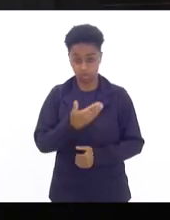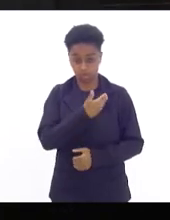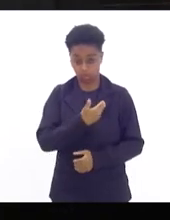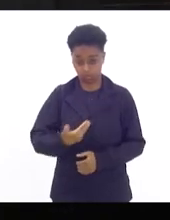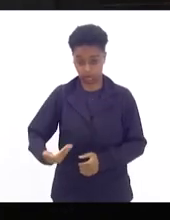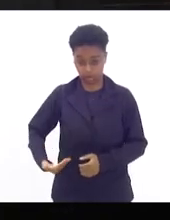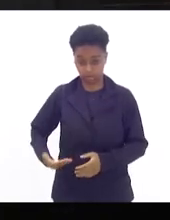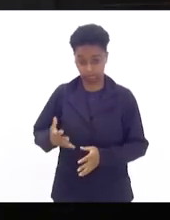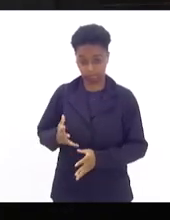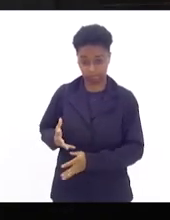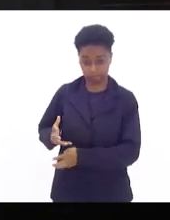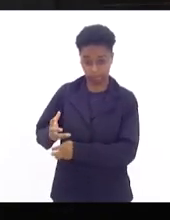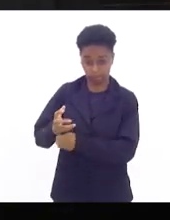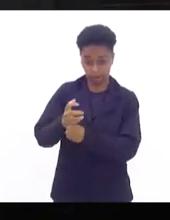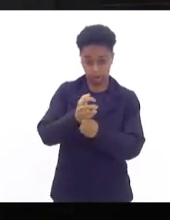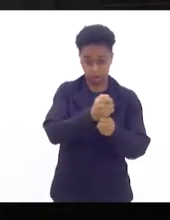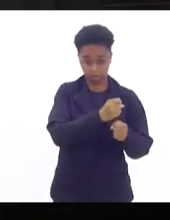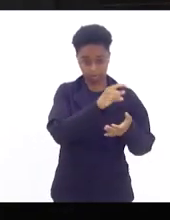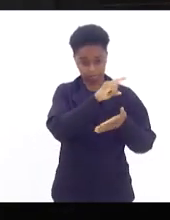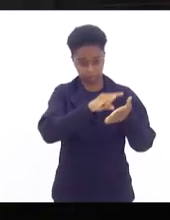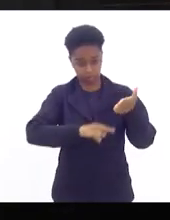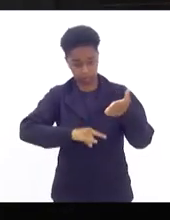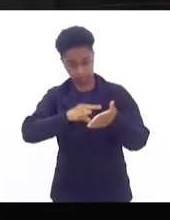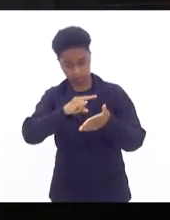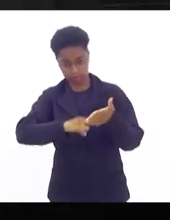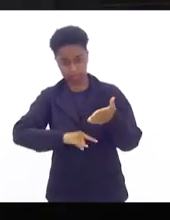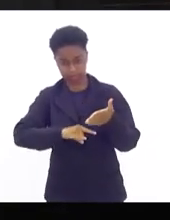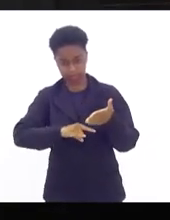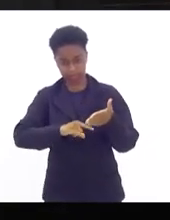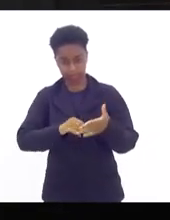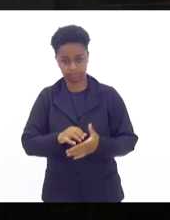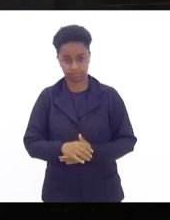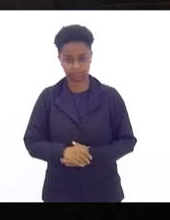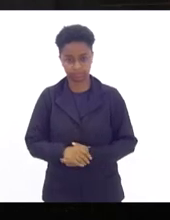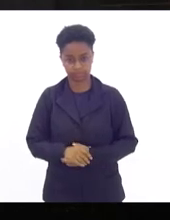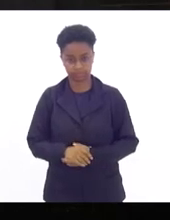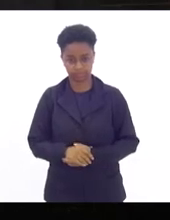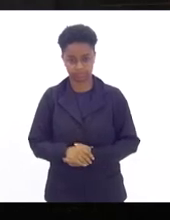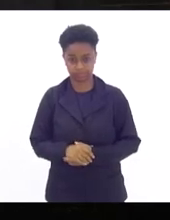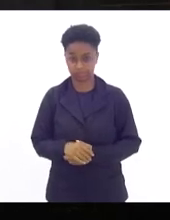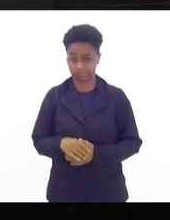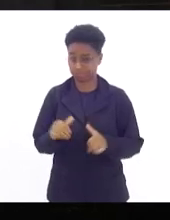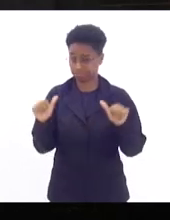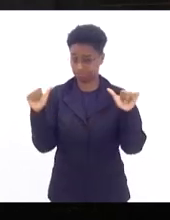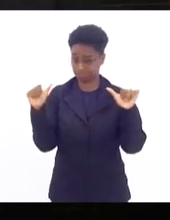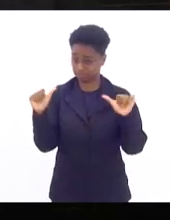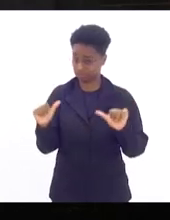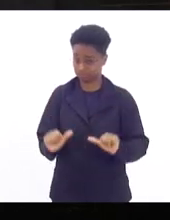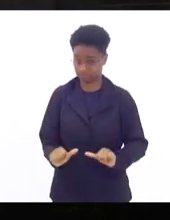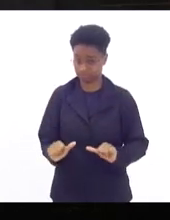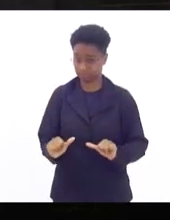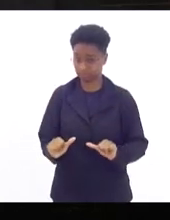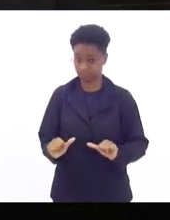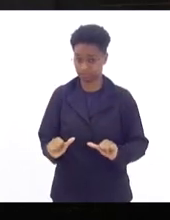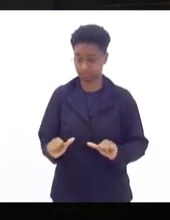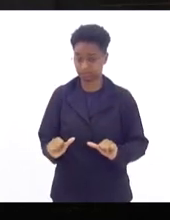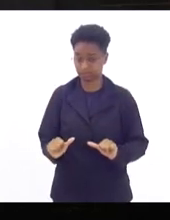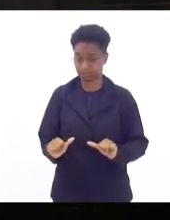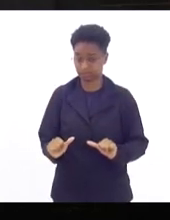contas do governo, deputada Carla Machado, vão muito mal, no